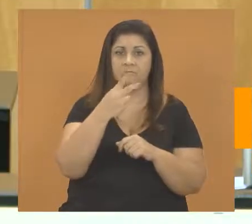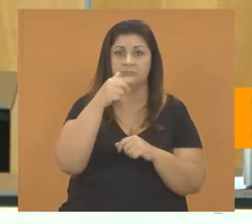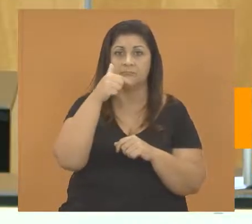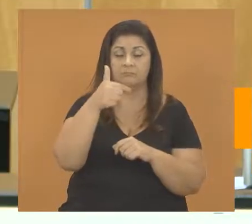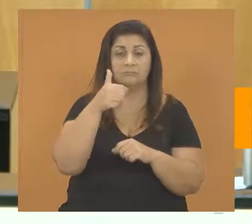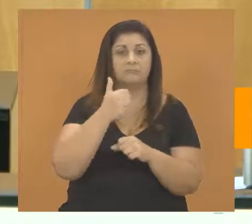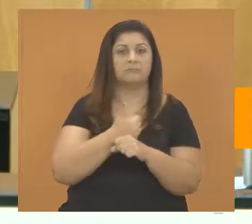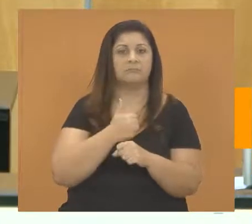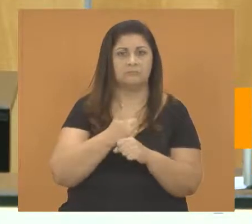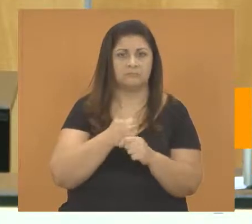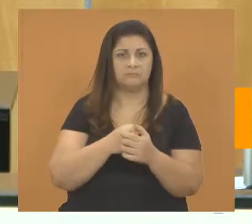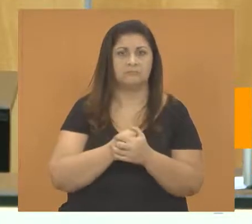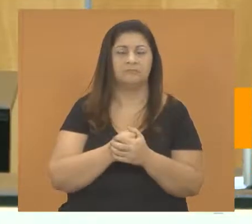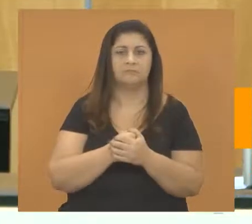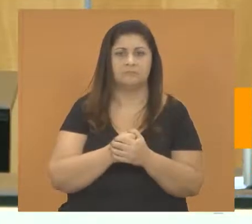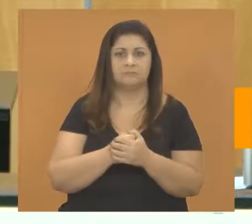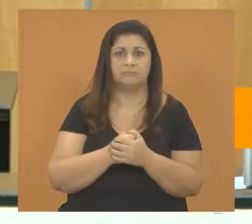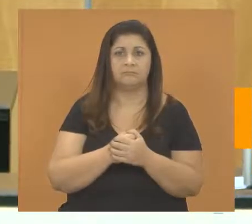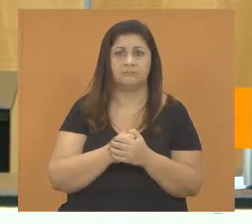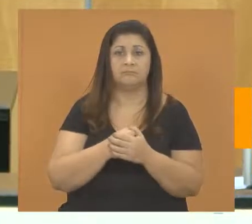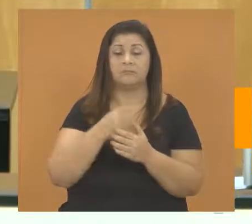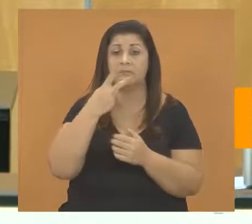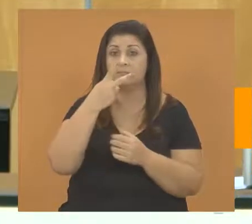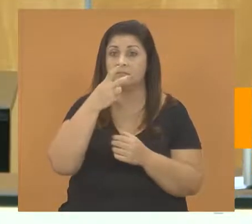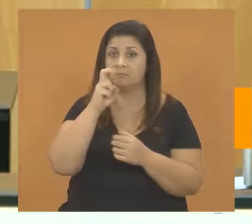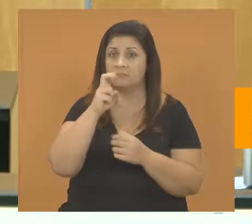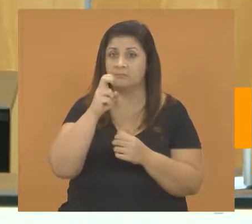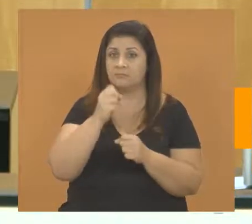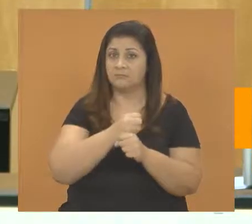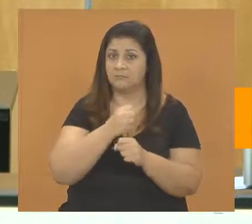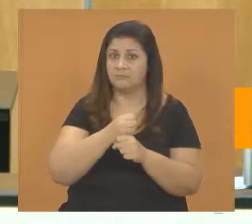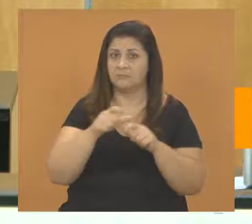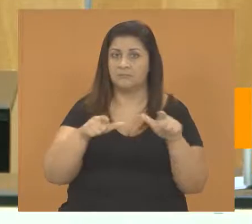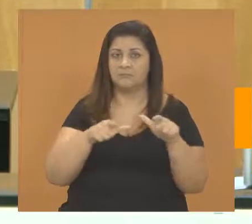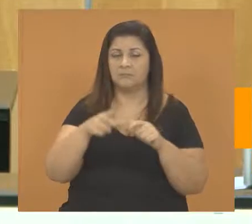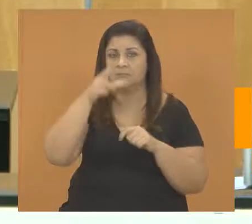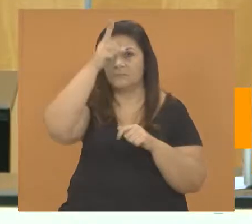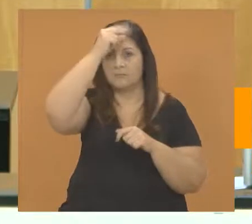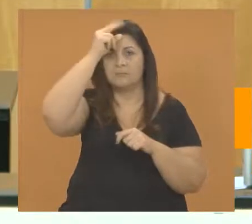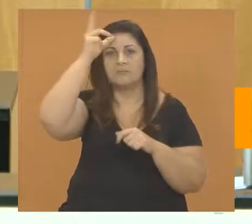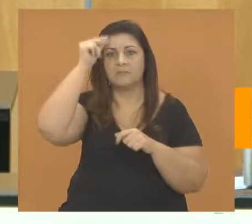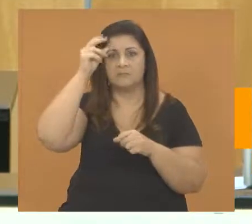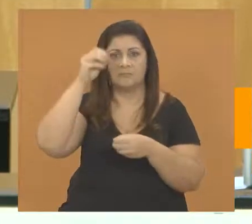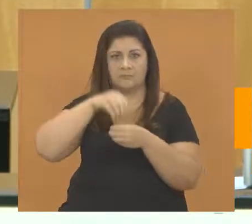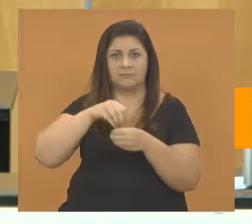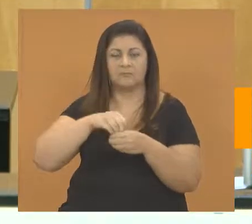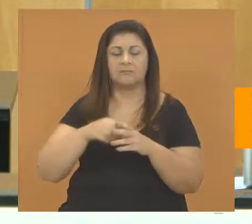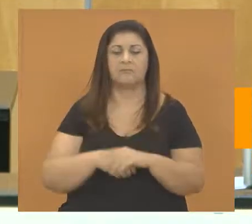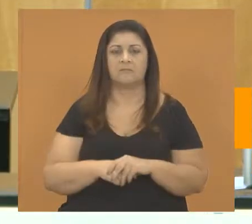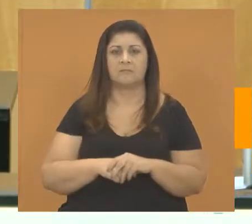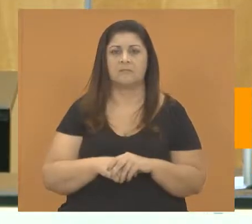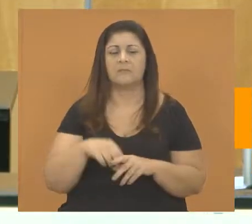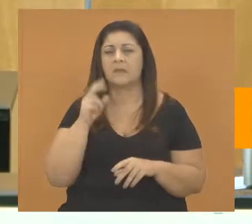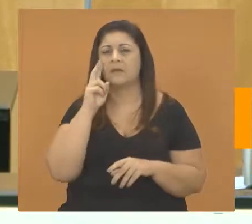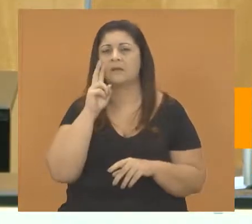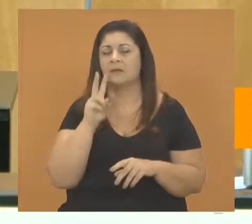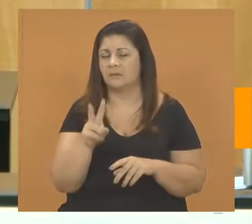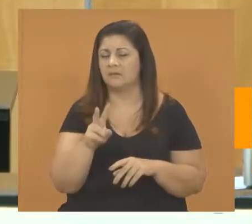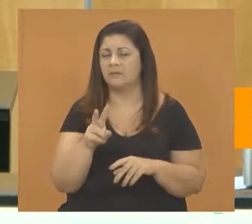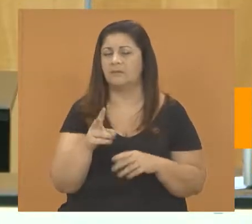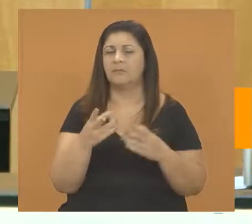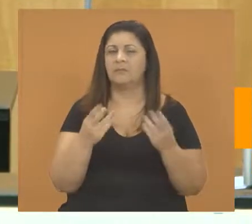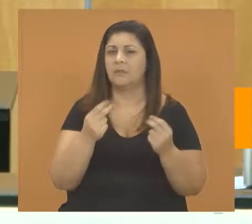enquanto é prefeitura municipal e o que houve de gestor